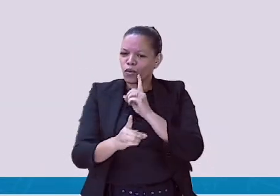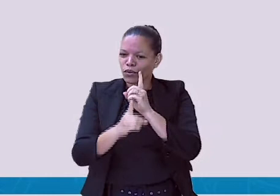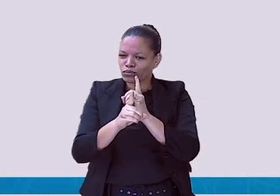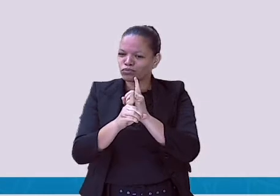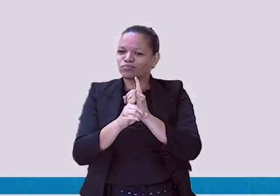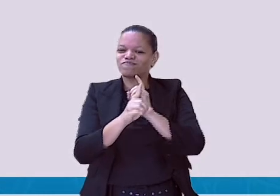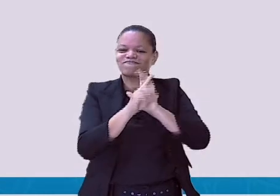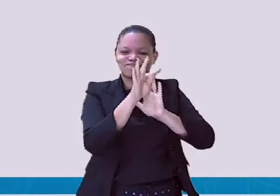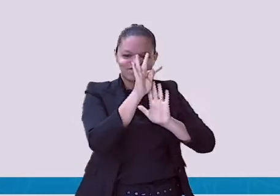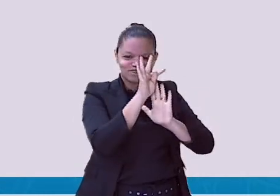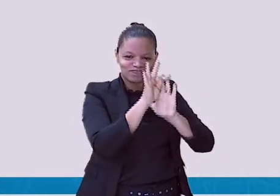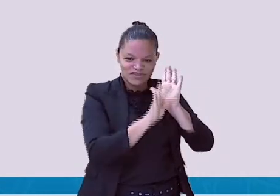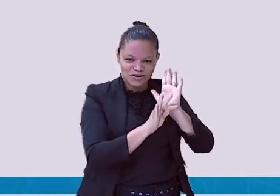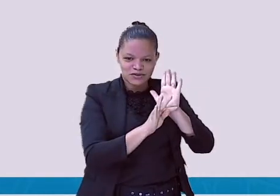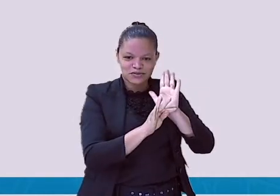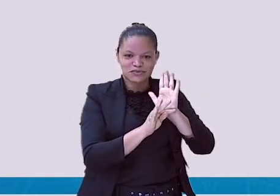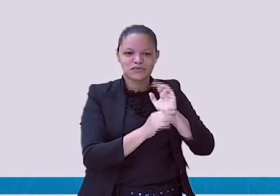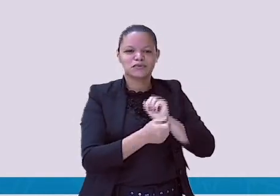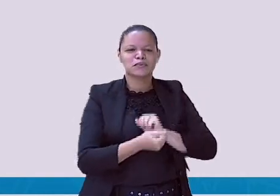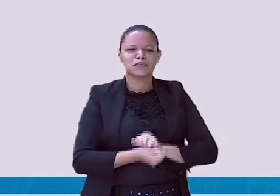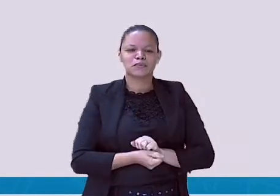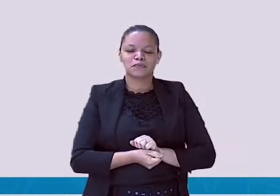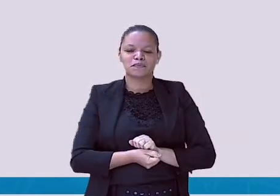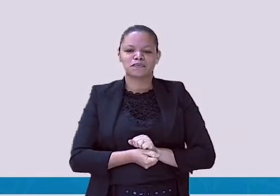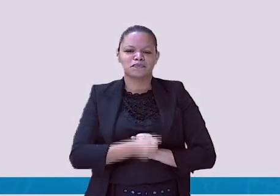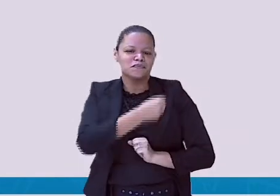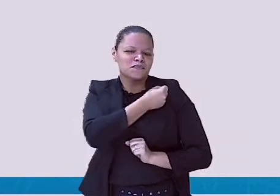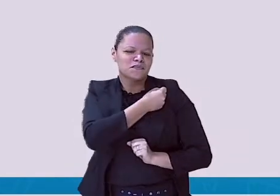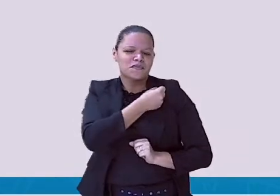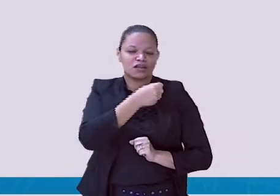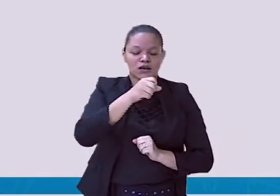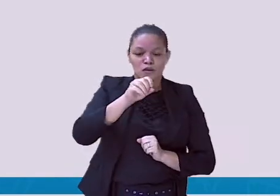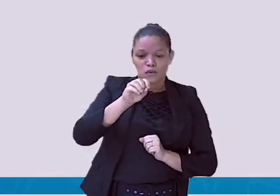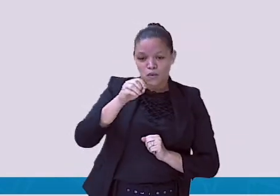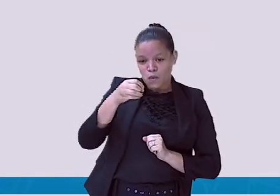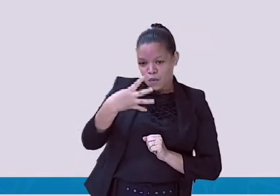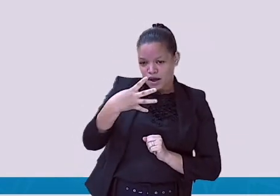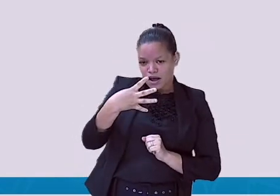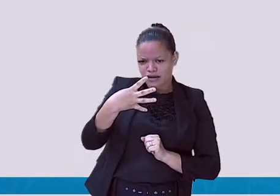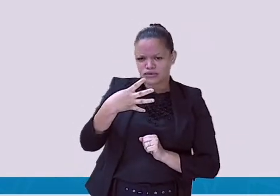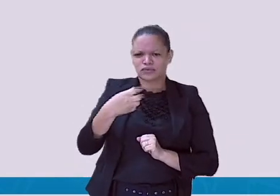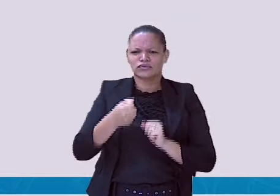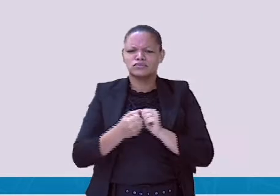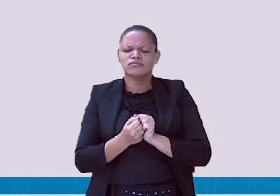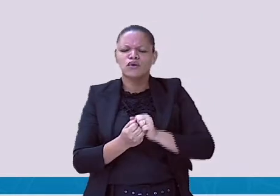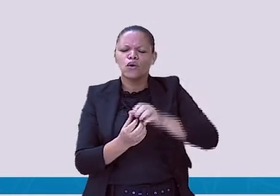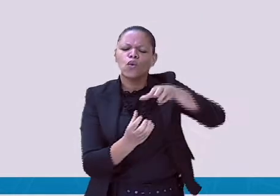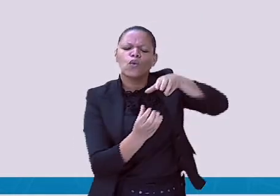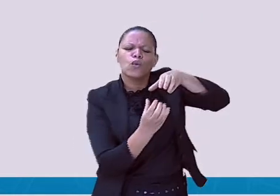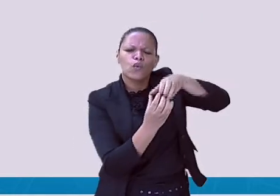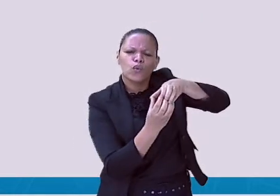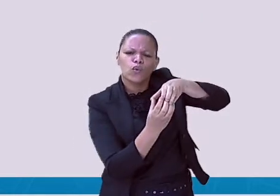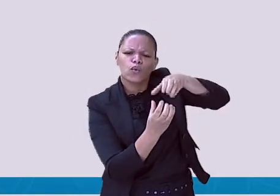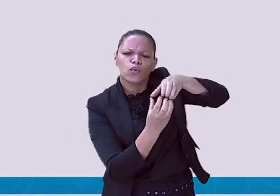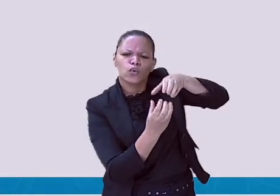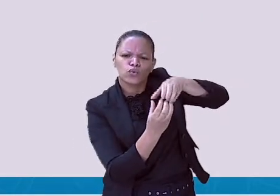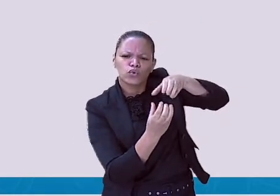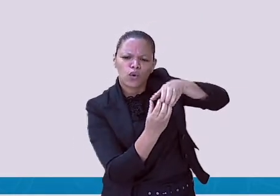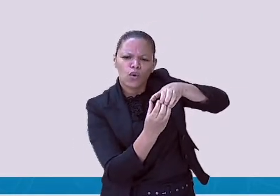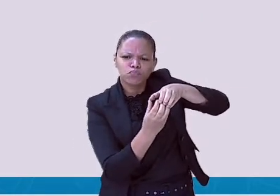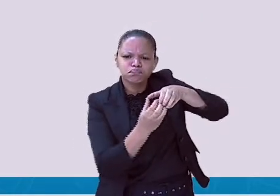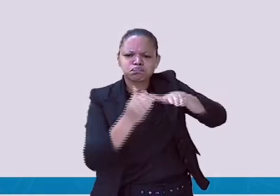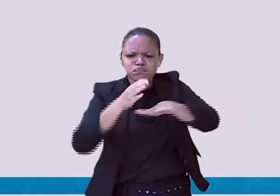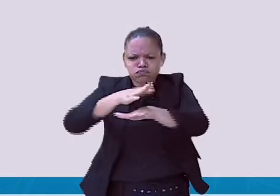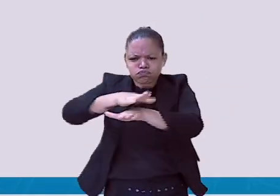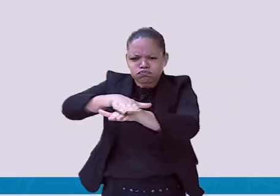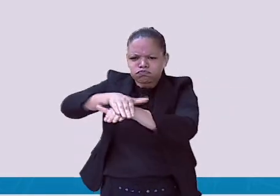Atividade de número 4. Como está descrito os ovos das tartarugas no